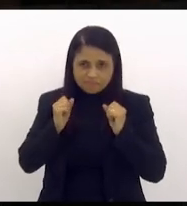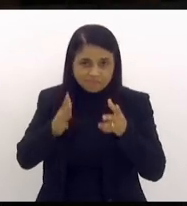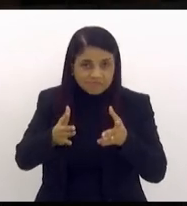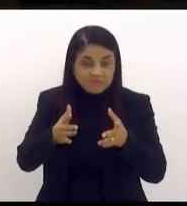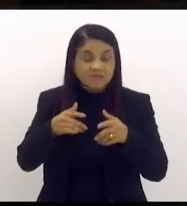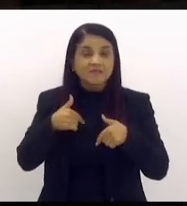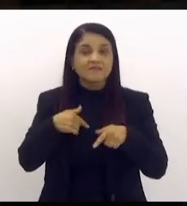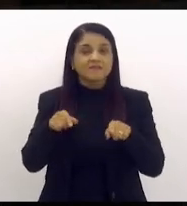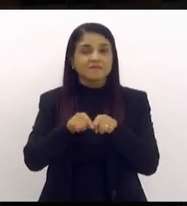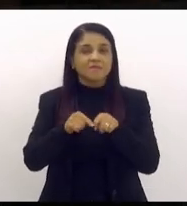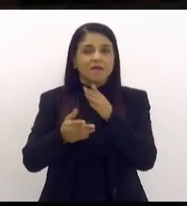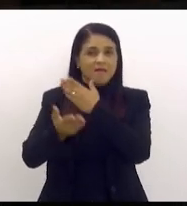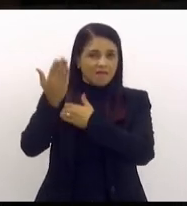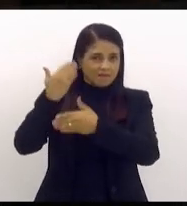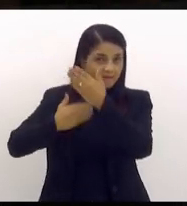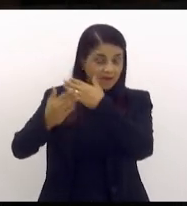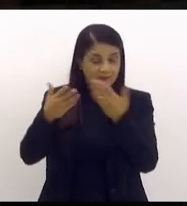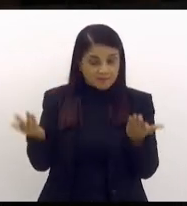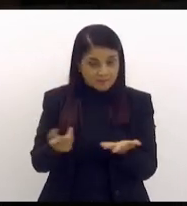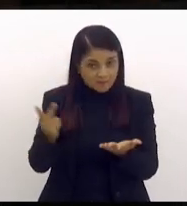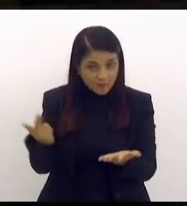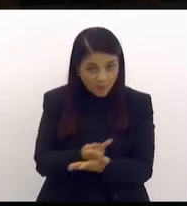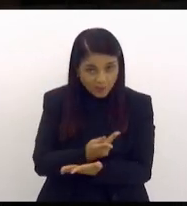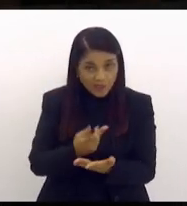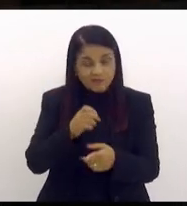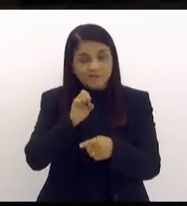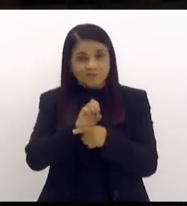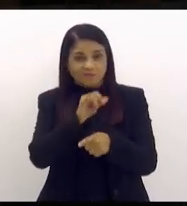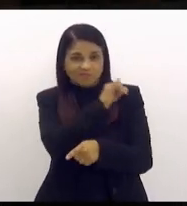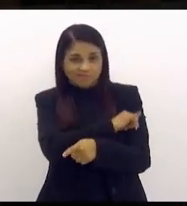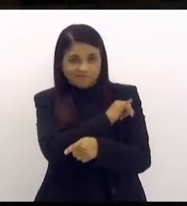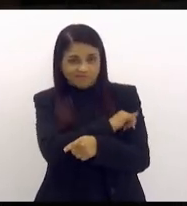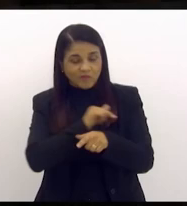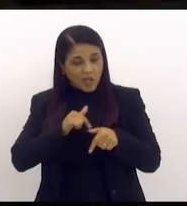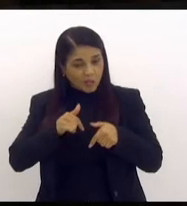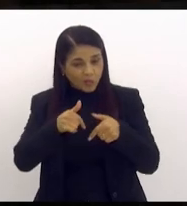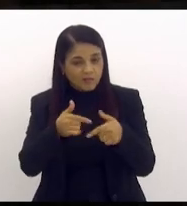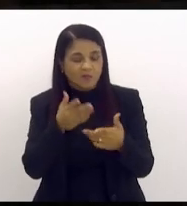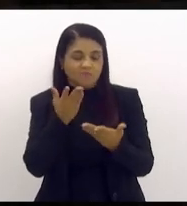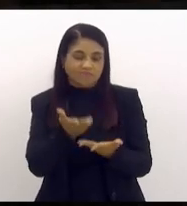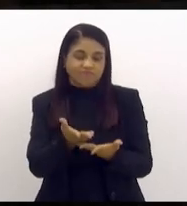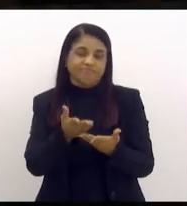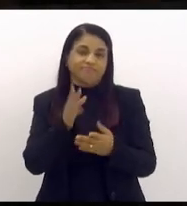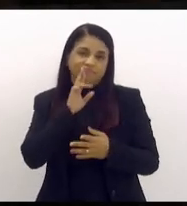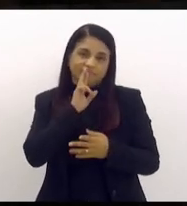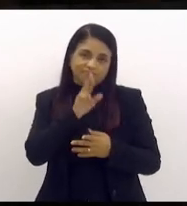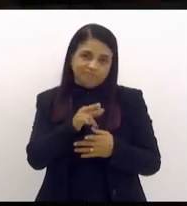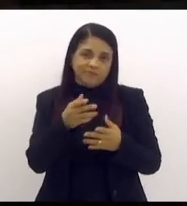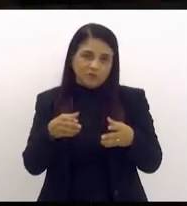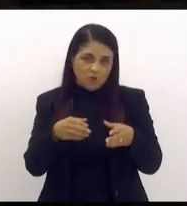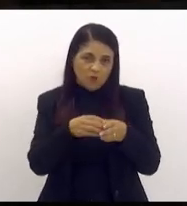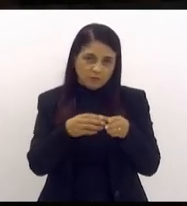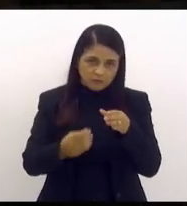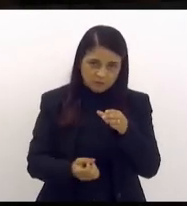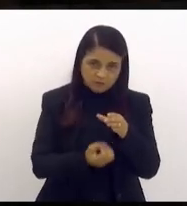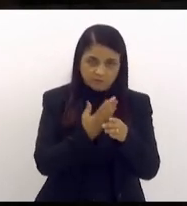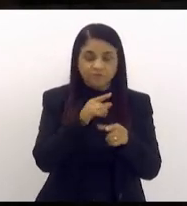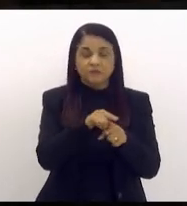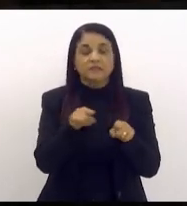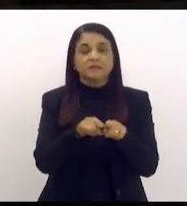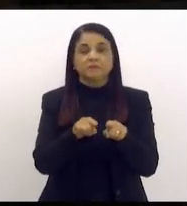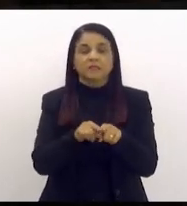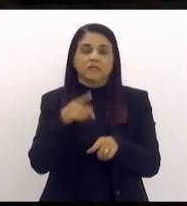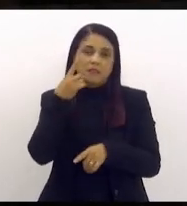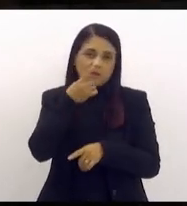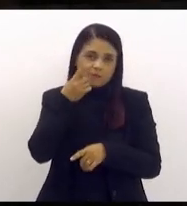muitas coisas que hoje estão acontecendo no Rio de Janeiro fruto da atuação da deputada e dessa comissão e comp cumprimentar